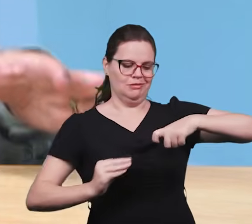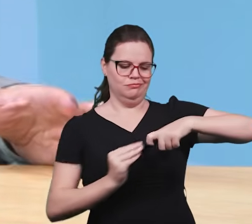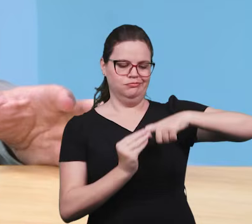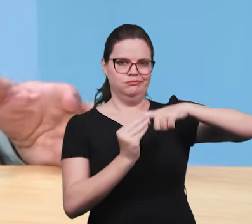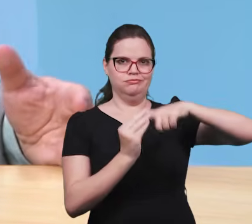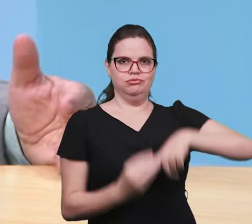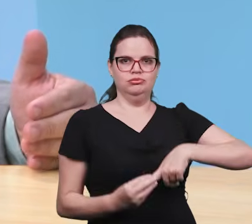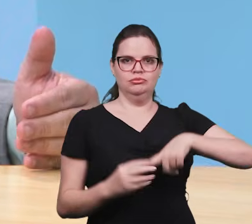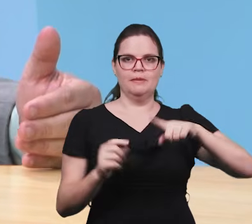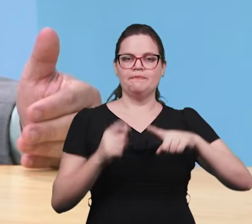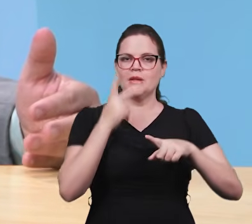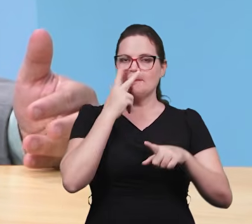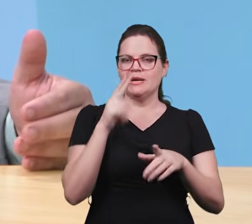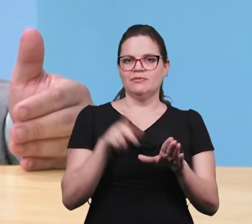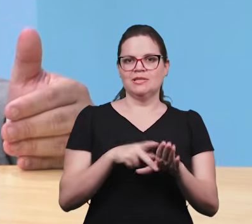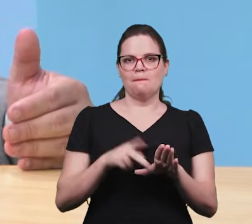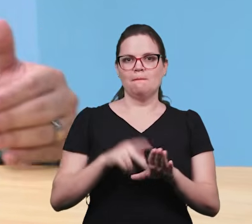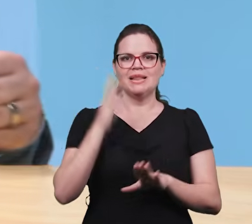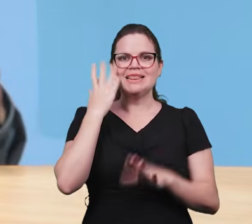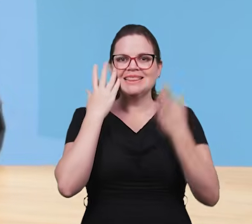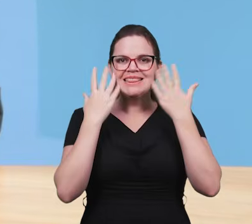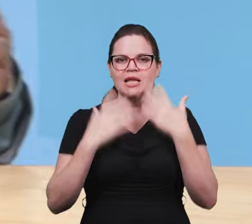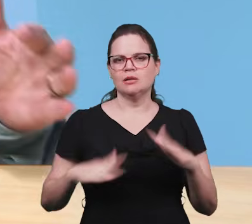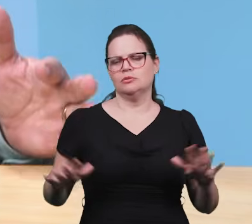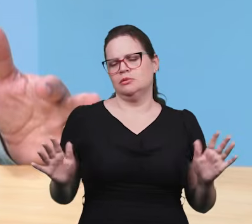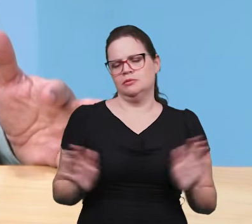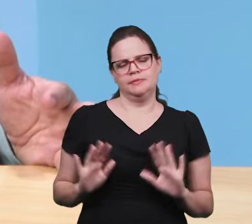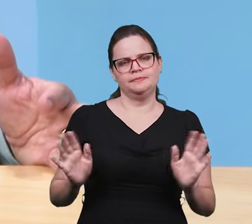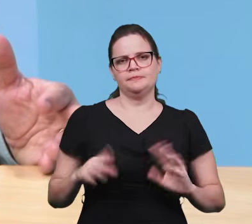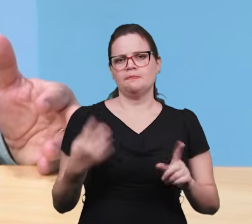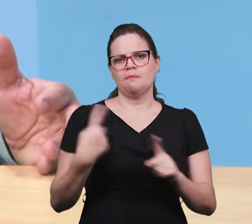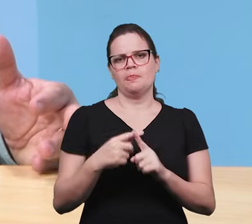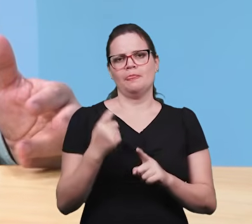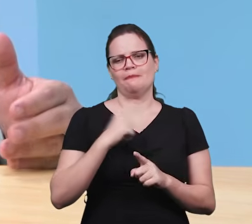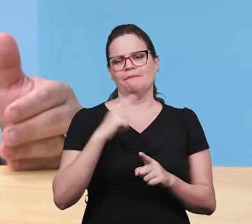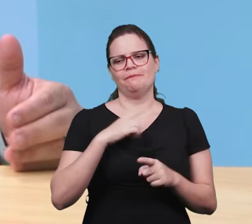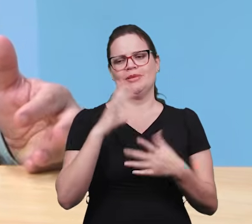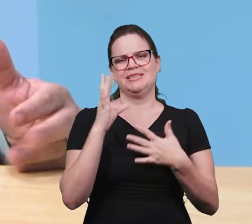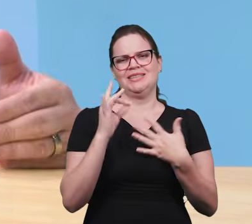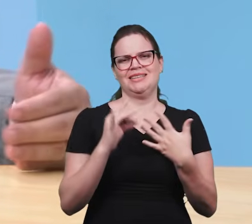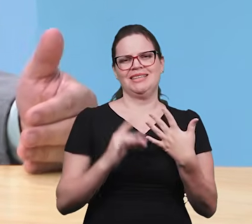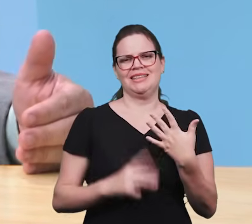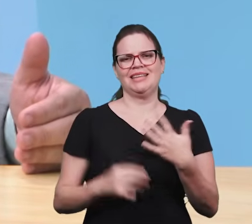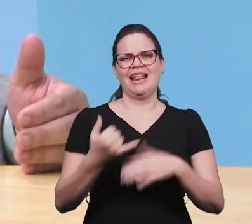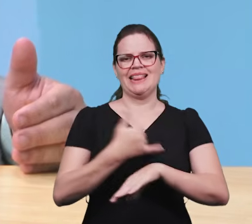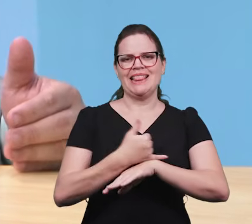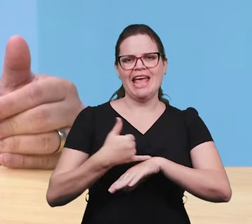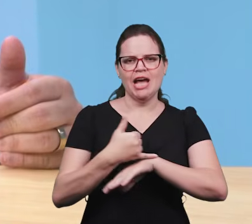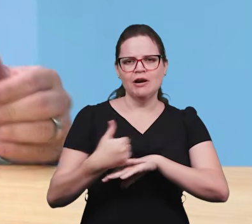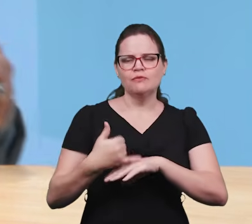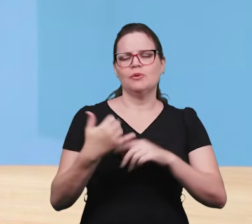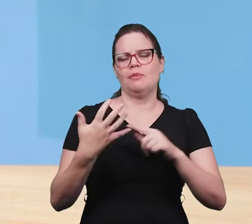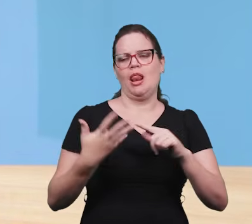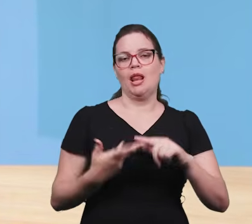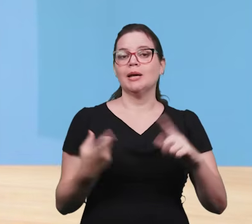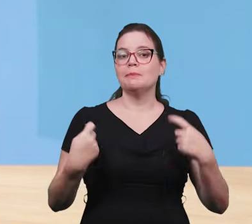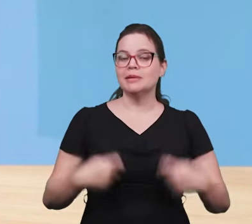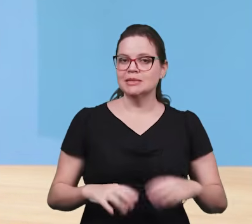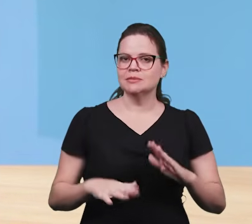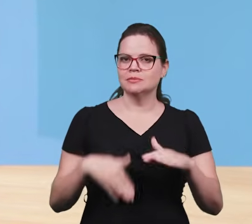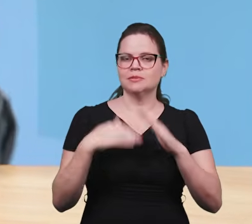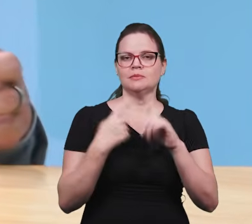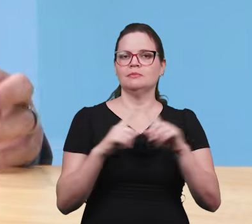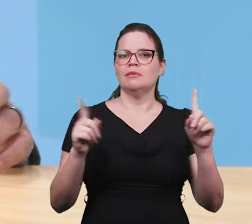pé natural? Não, porque nós temos uma infinidade de questões que precisamos avançar ainda. Mas você vai trazendo